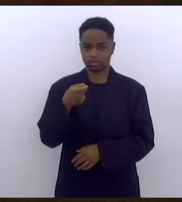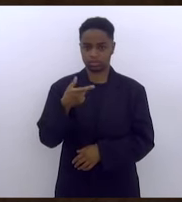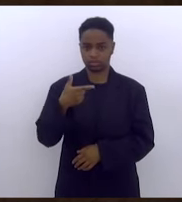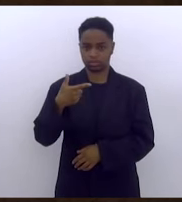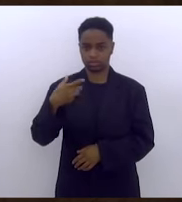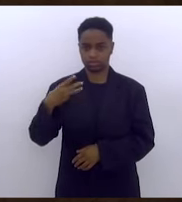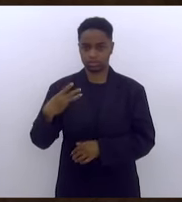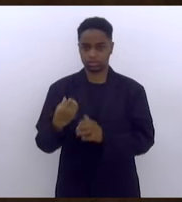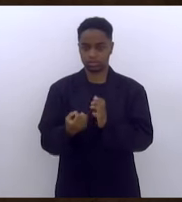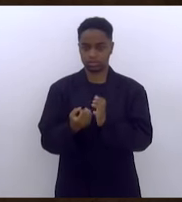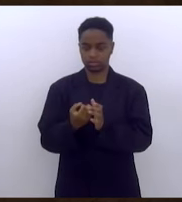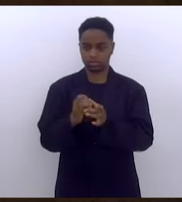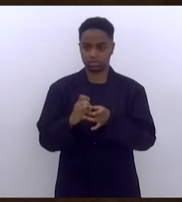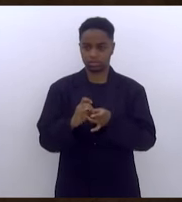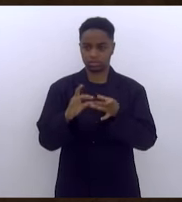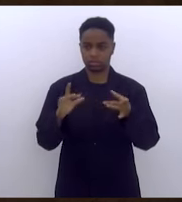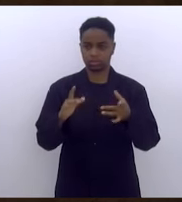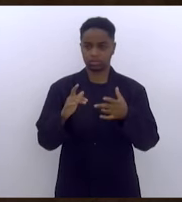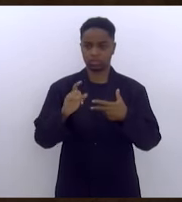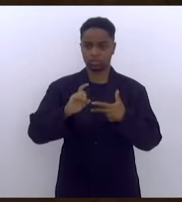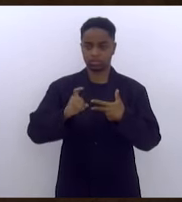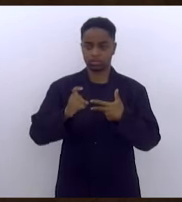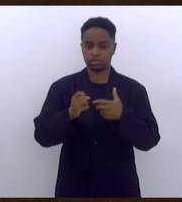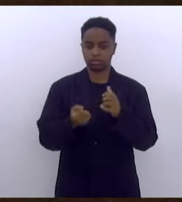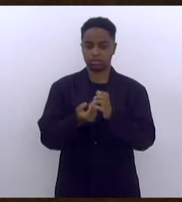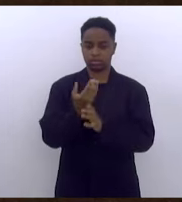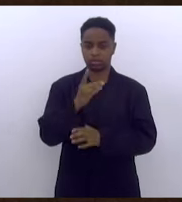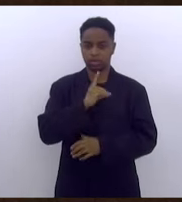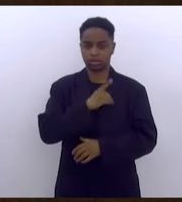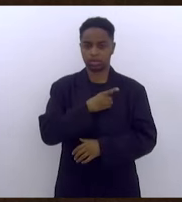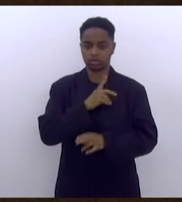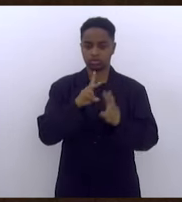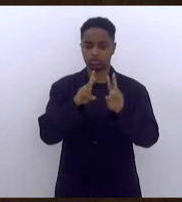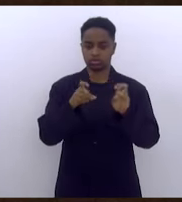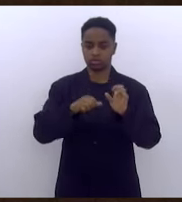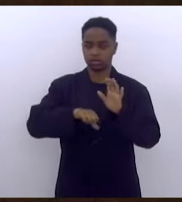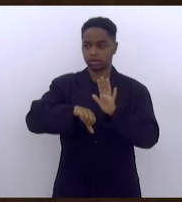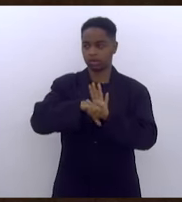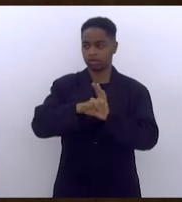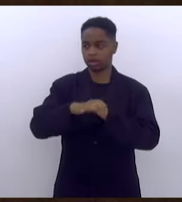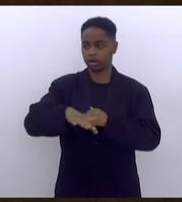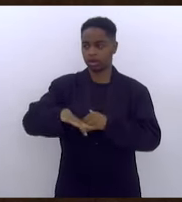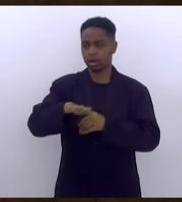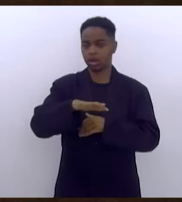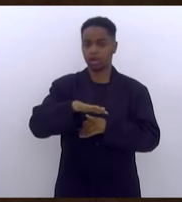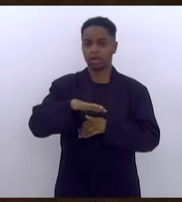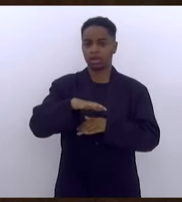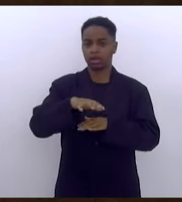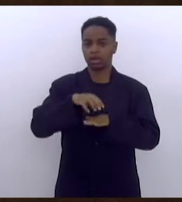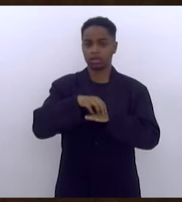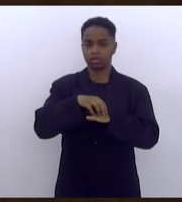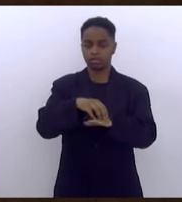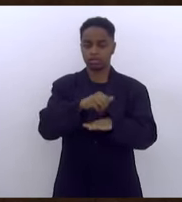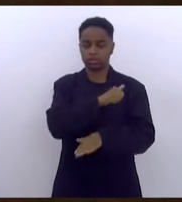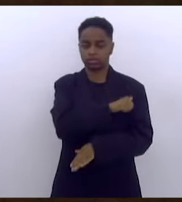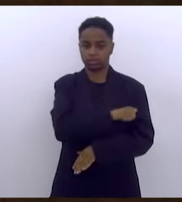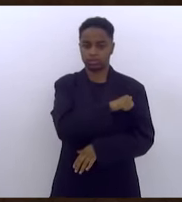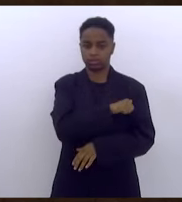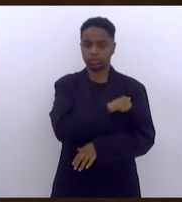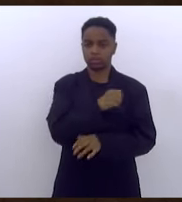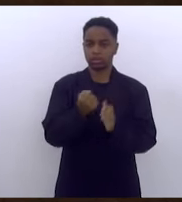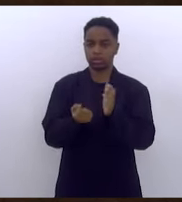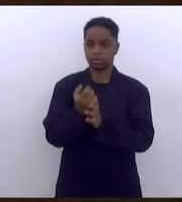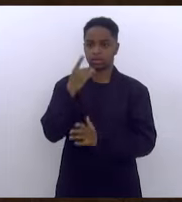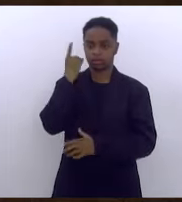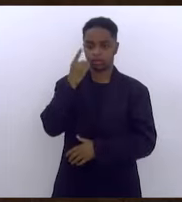autoriza o Poder Executivo a criar a Delegacia de Crimes de Trânsito no Estado do Rio de Janeiro, autoria da deputada Franciane Mota.